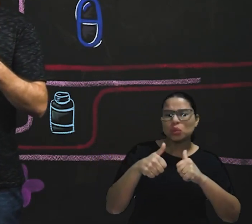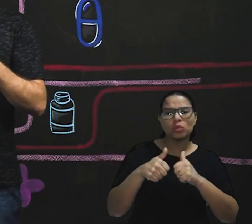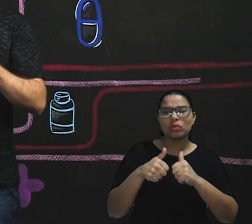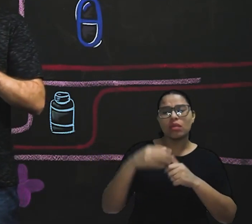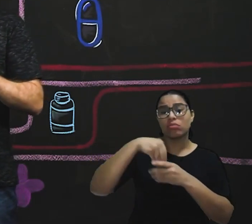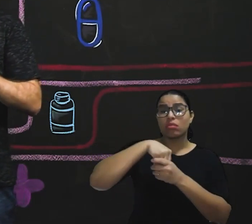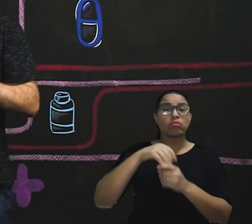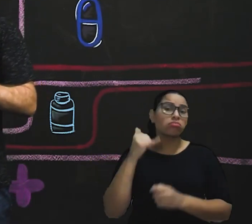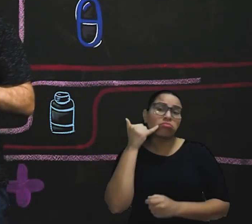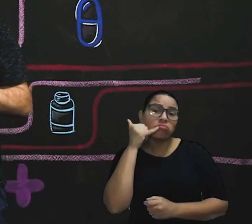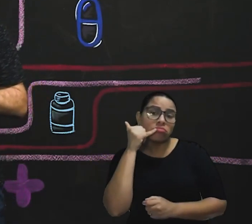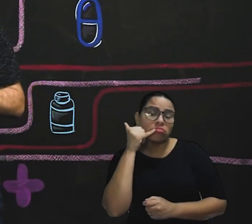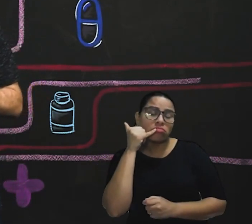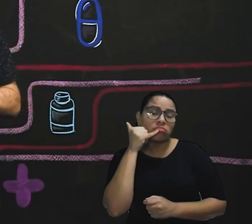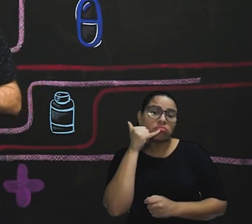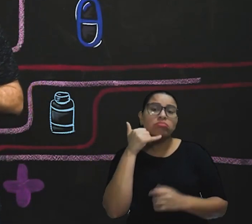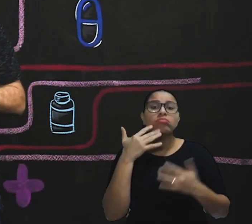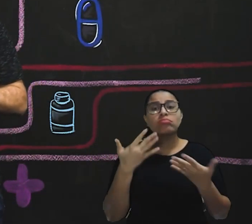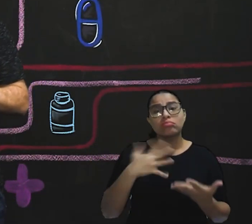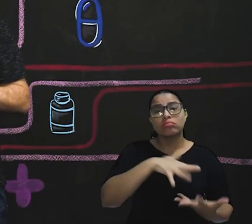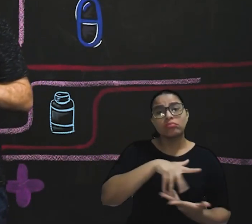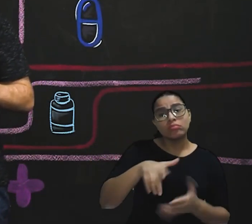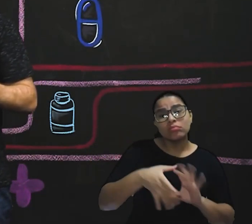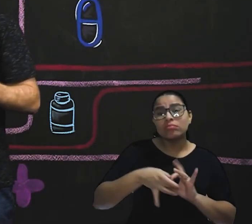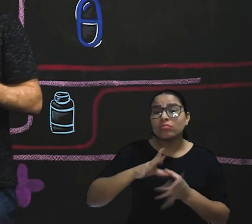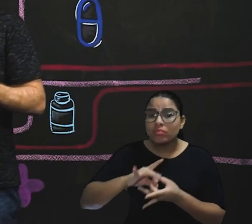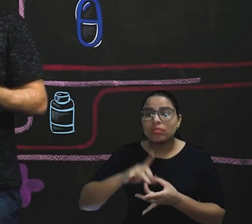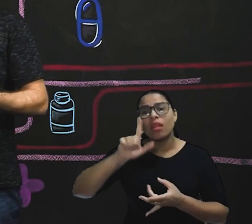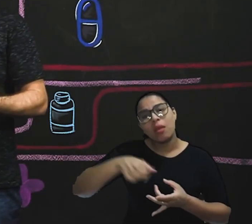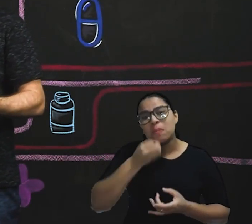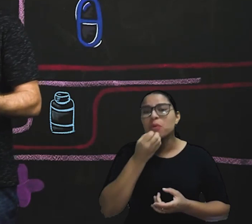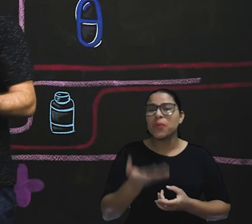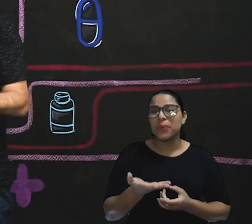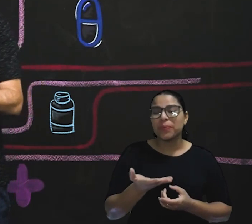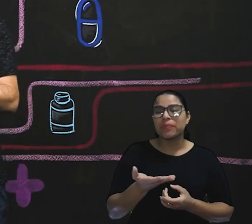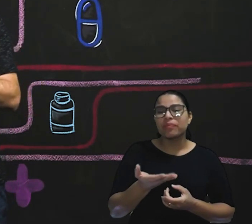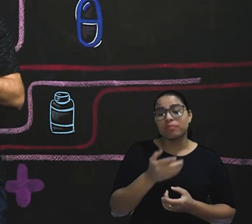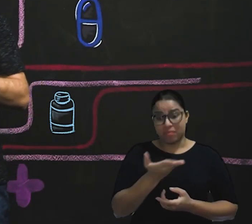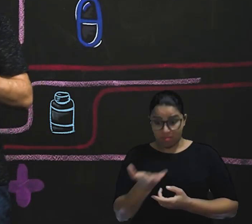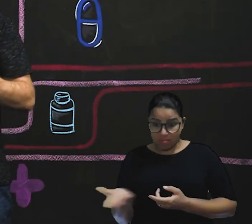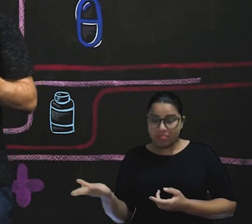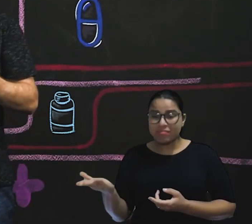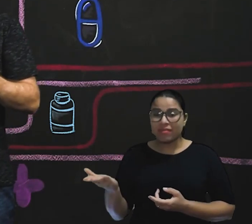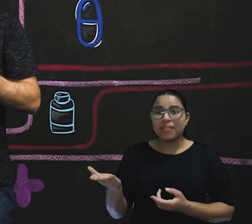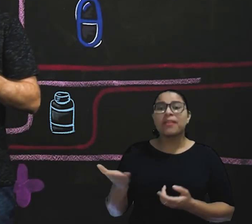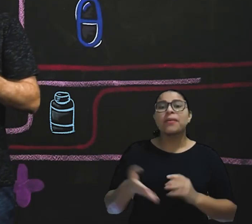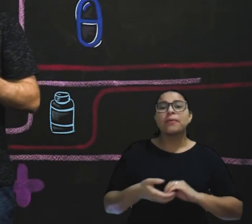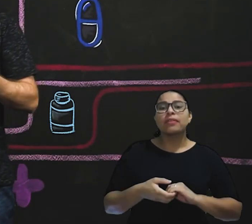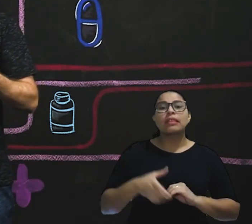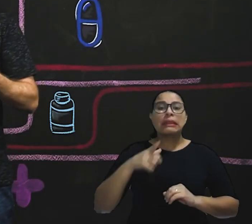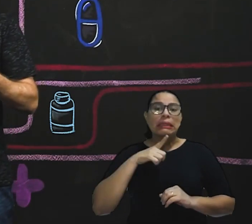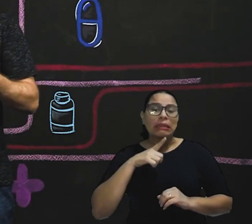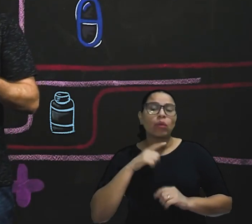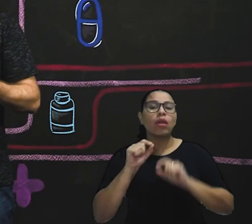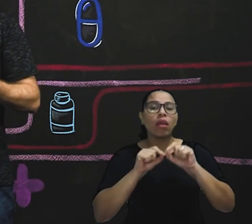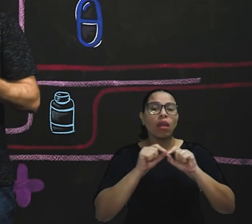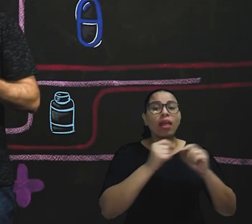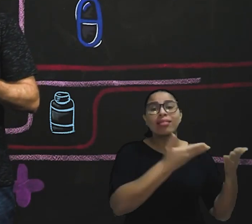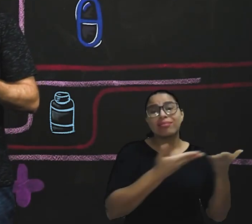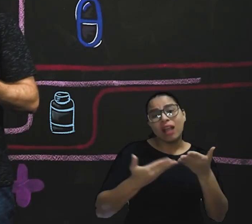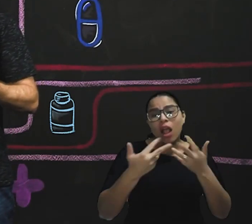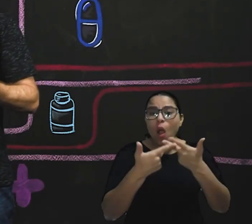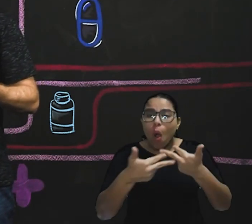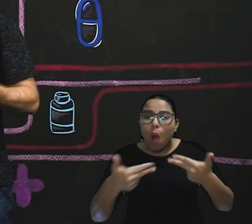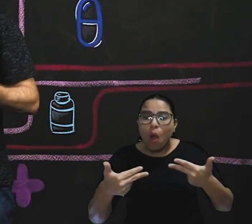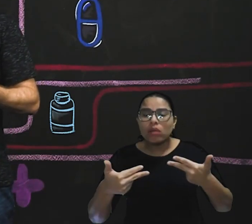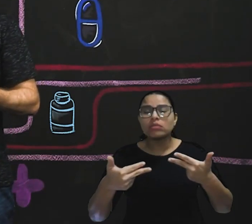organização. A globalização ela é muito boa para isso. Ela vai trazer diversas coisas para a gente, melhor tecnologia, para